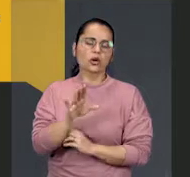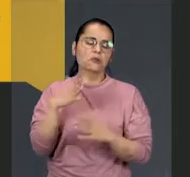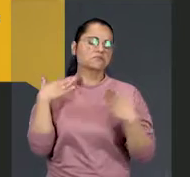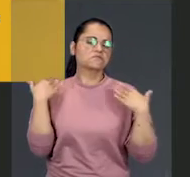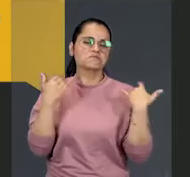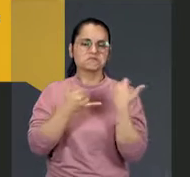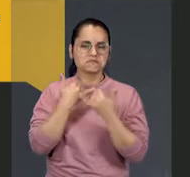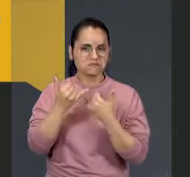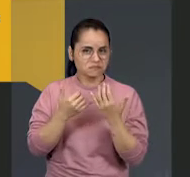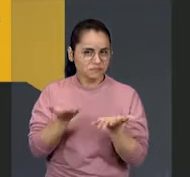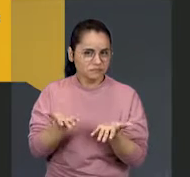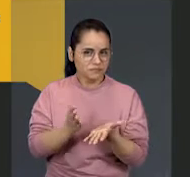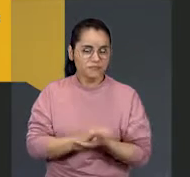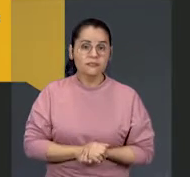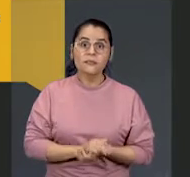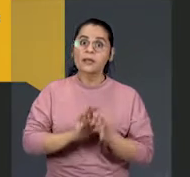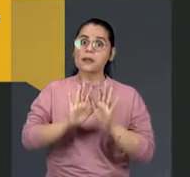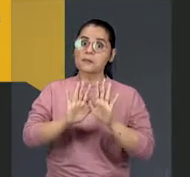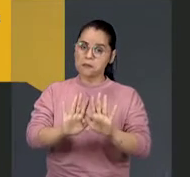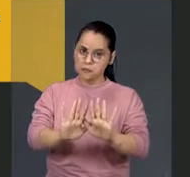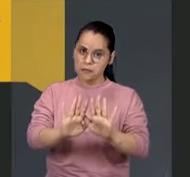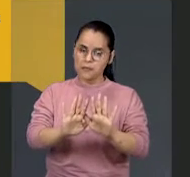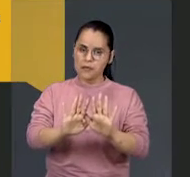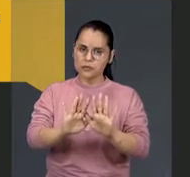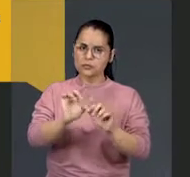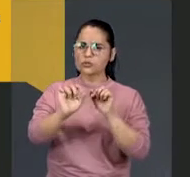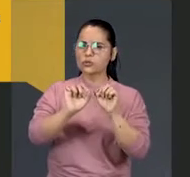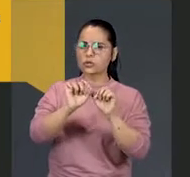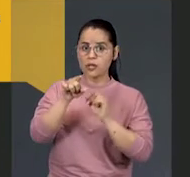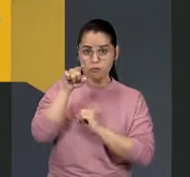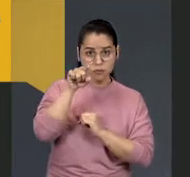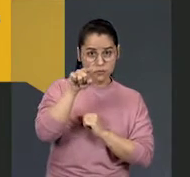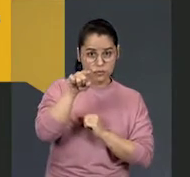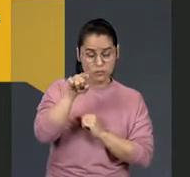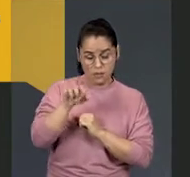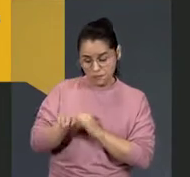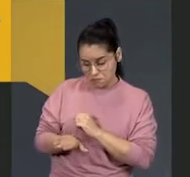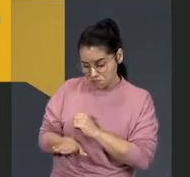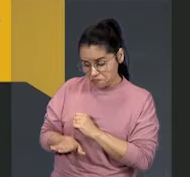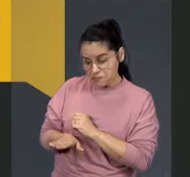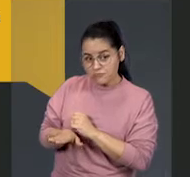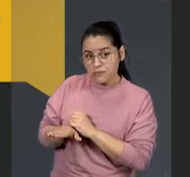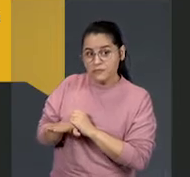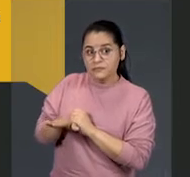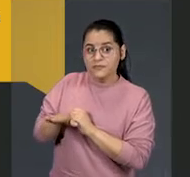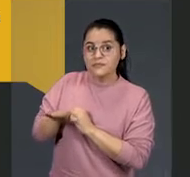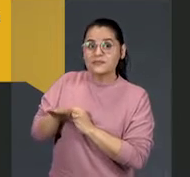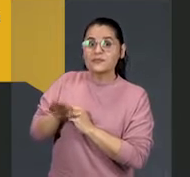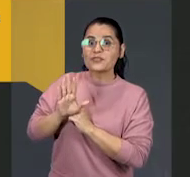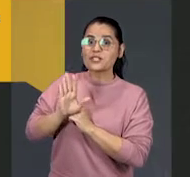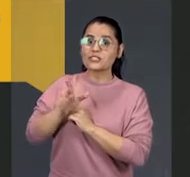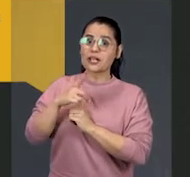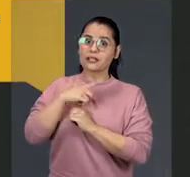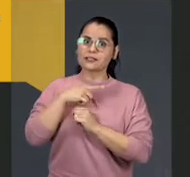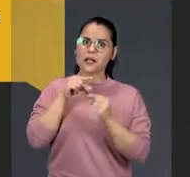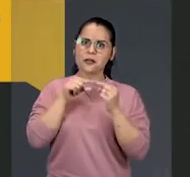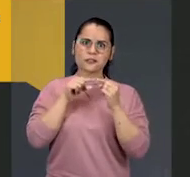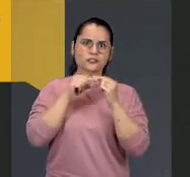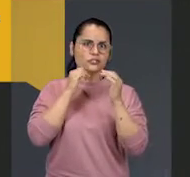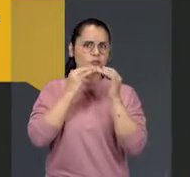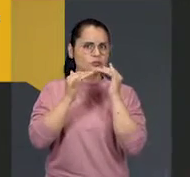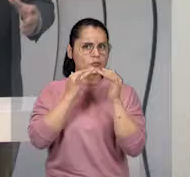entretenimento. Desde pequeno, você já faz algum tipo de movimento, você